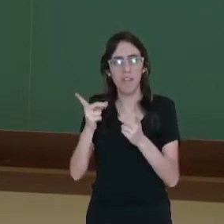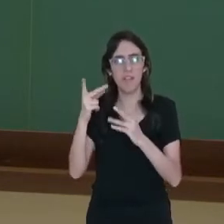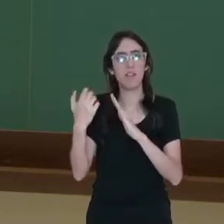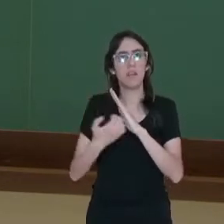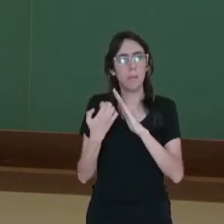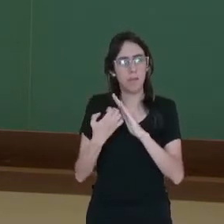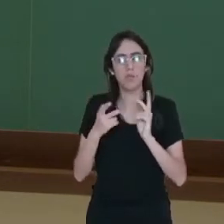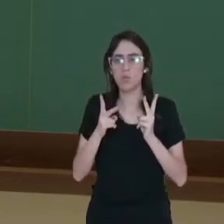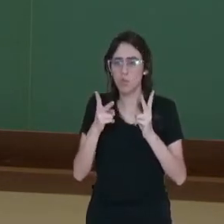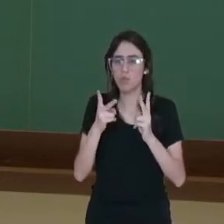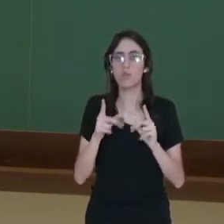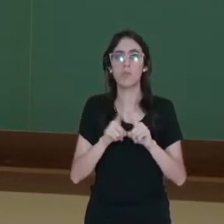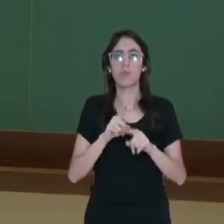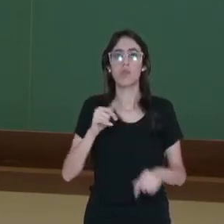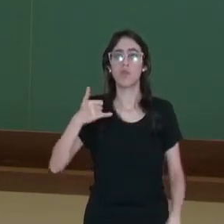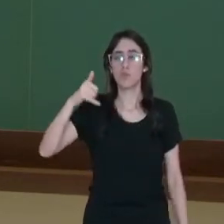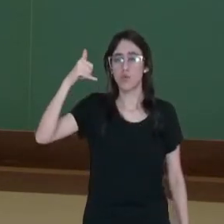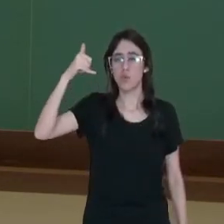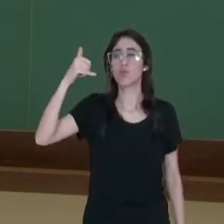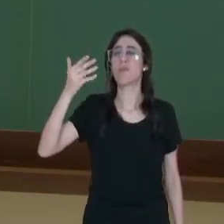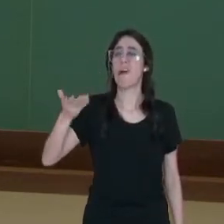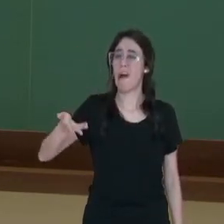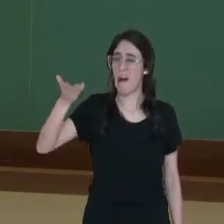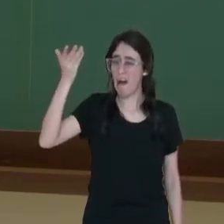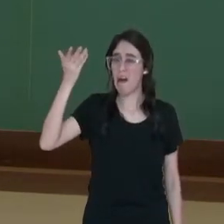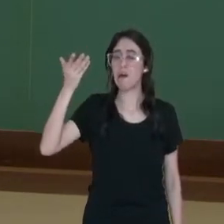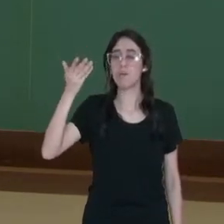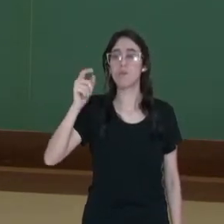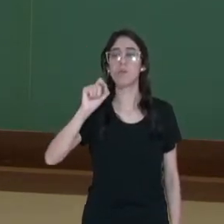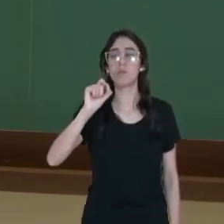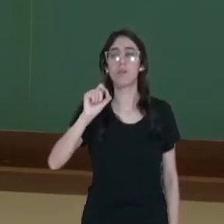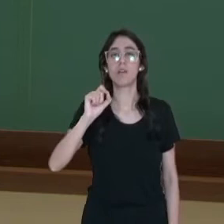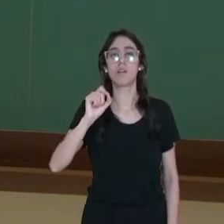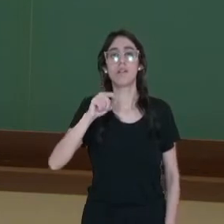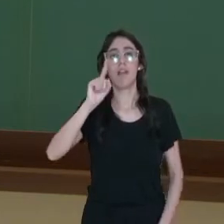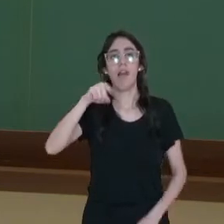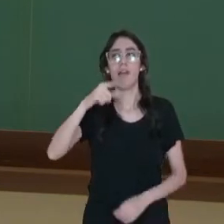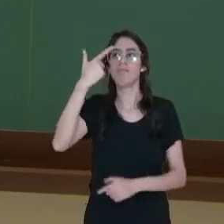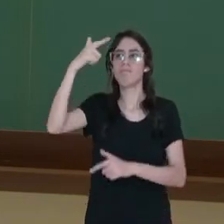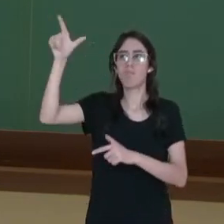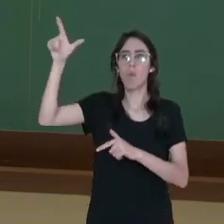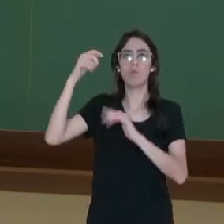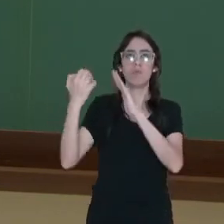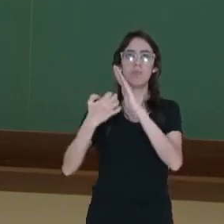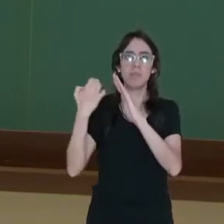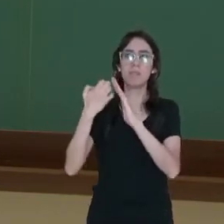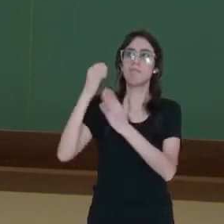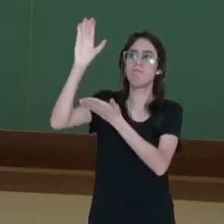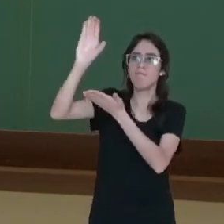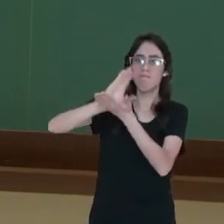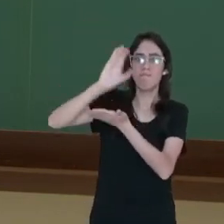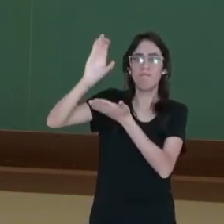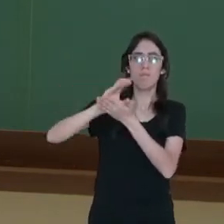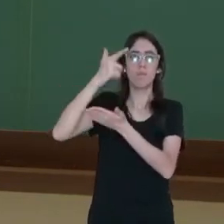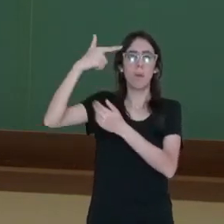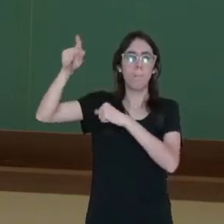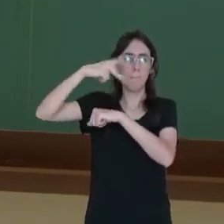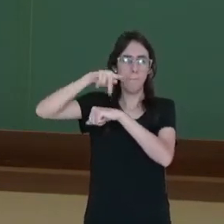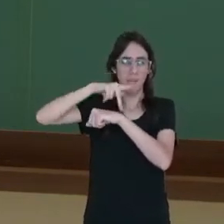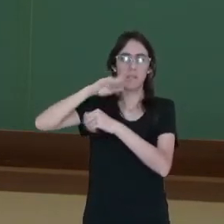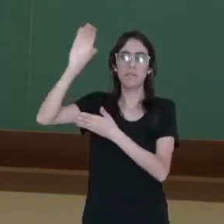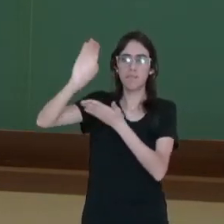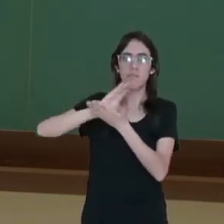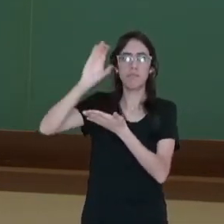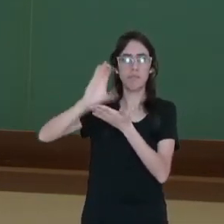prosseguiu aí com juros altos a fim de atrair investimentos estrangeiros no Brasil, para que o Brasil fosse um país que